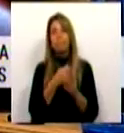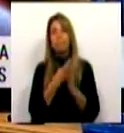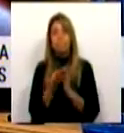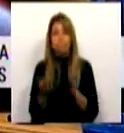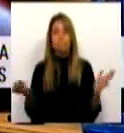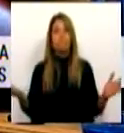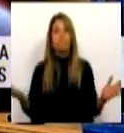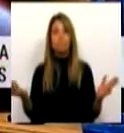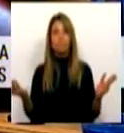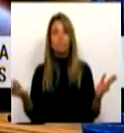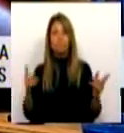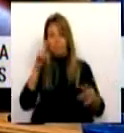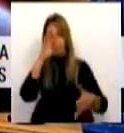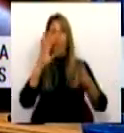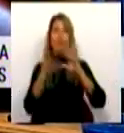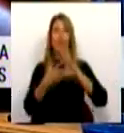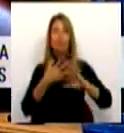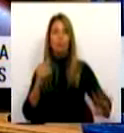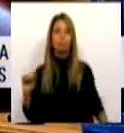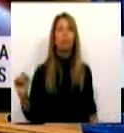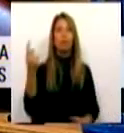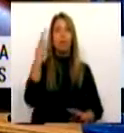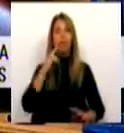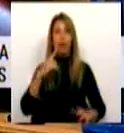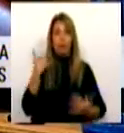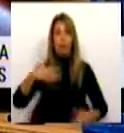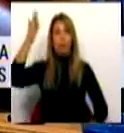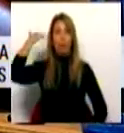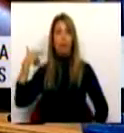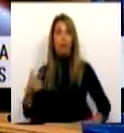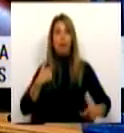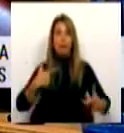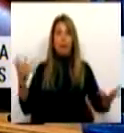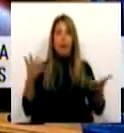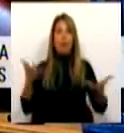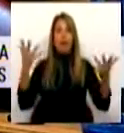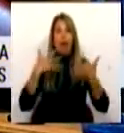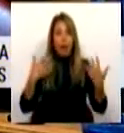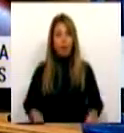quase revolucionária e que há muito tempo que era esperada. E queria perguntar ao Sr. Ministro em